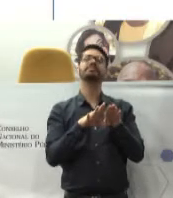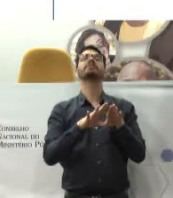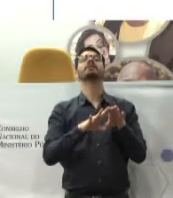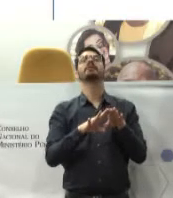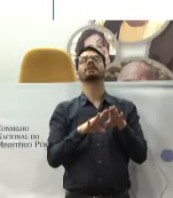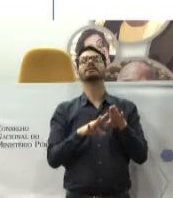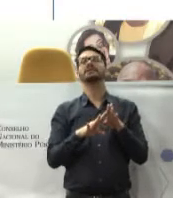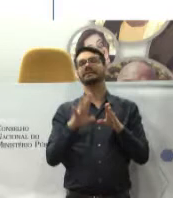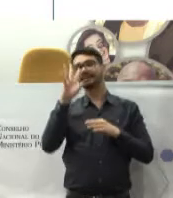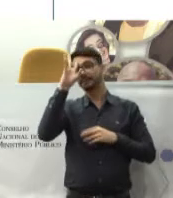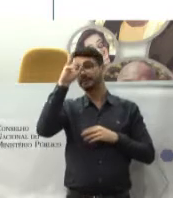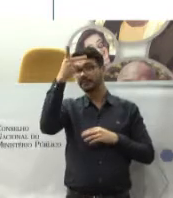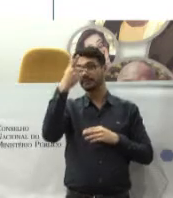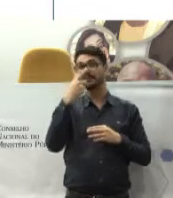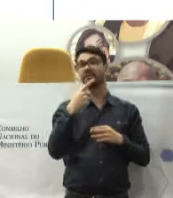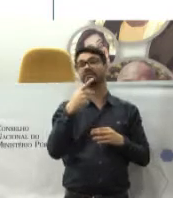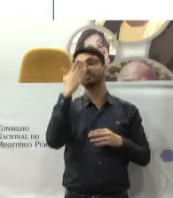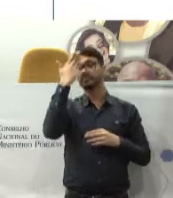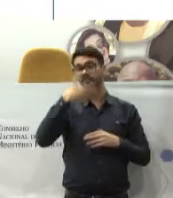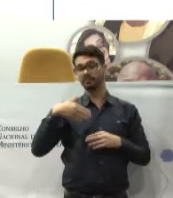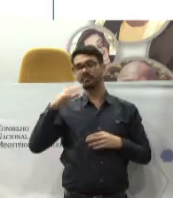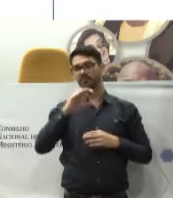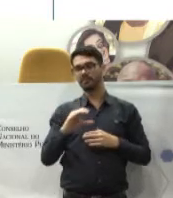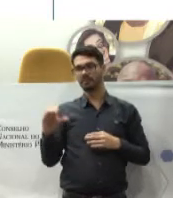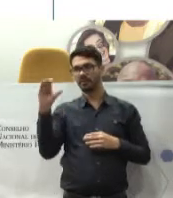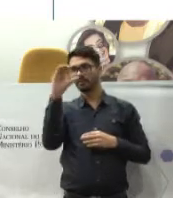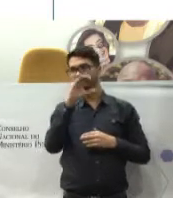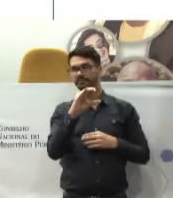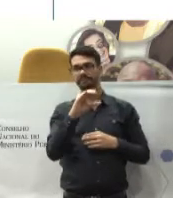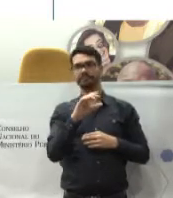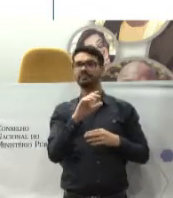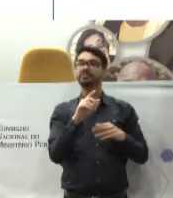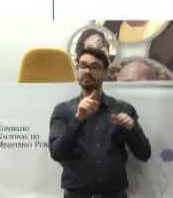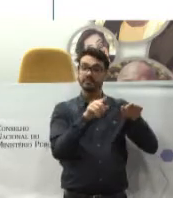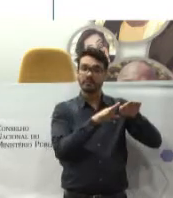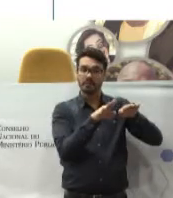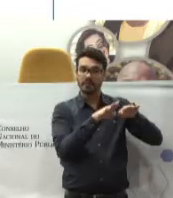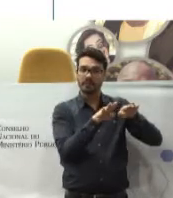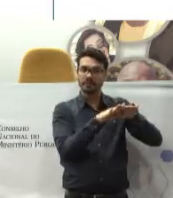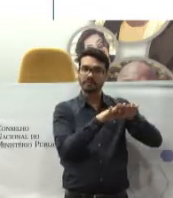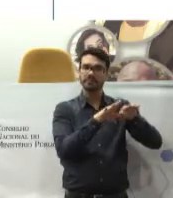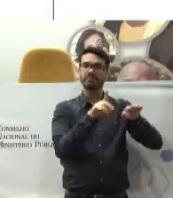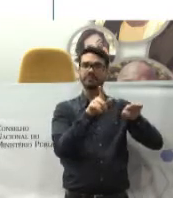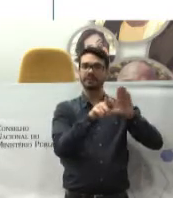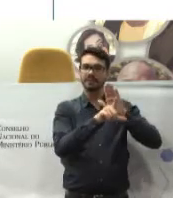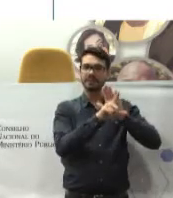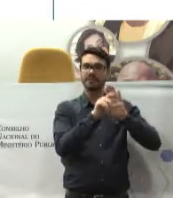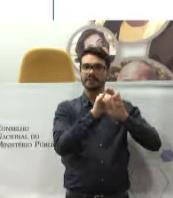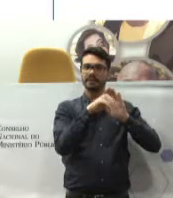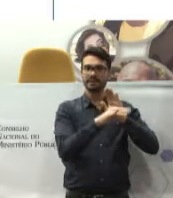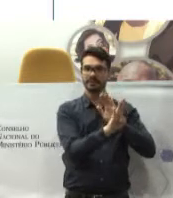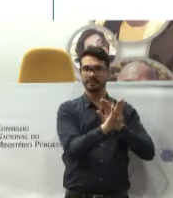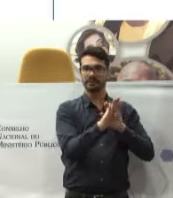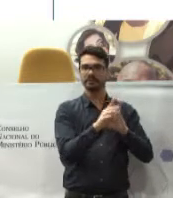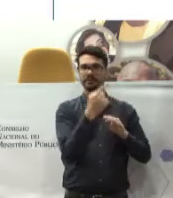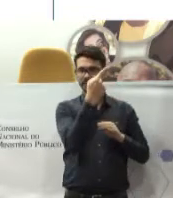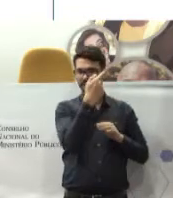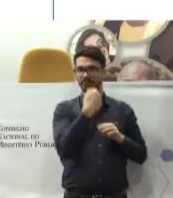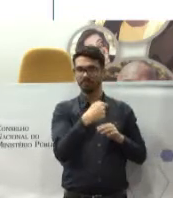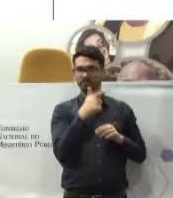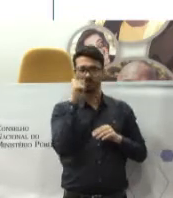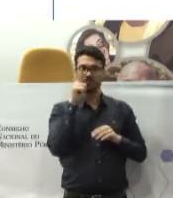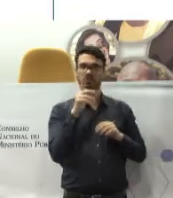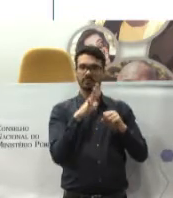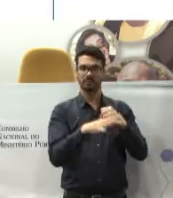estruturadas, fundamentadas em evidência científica, de acordo com a nova LINDB. Está clara nisso. É meio proporcional à segurança